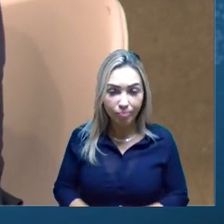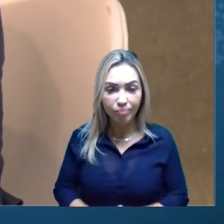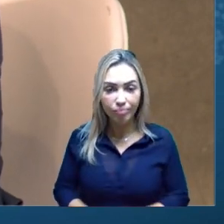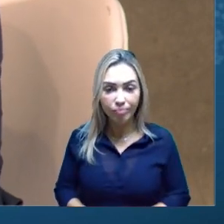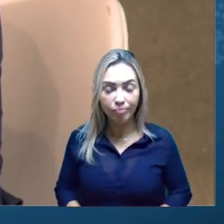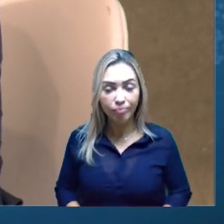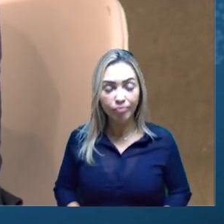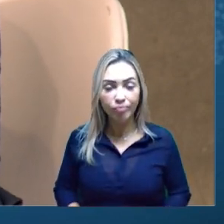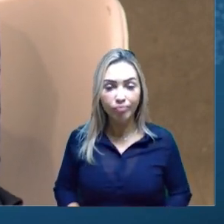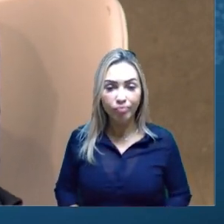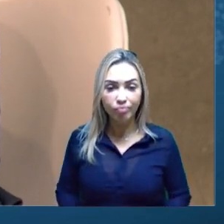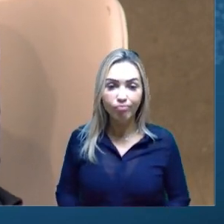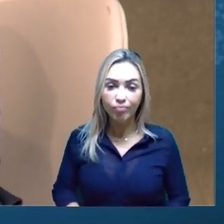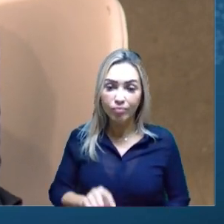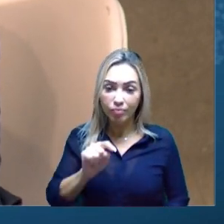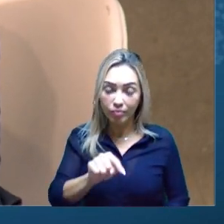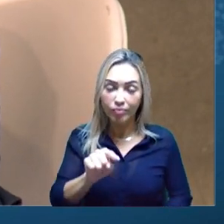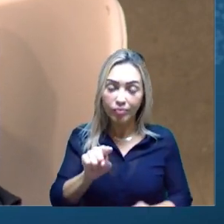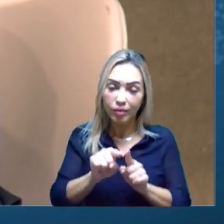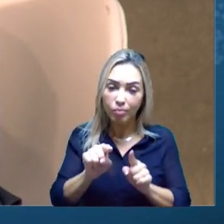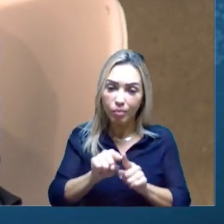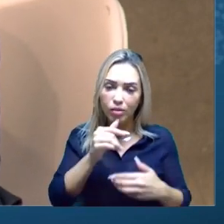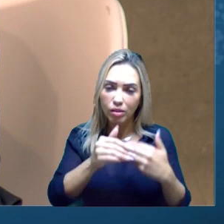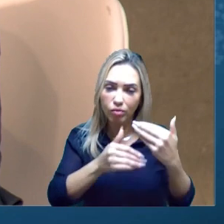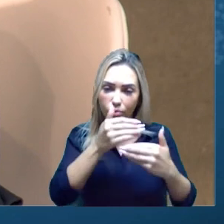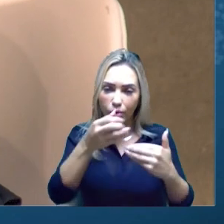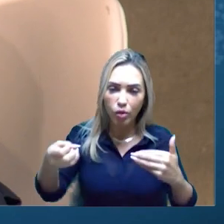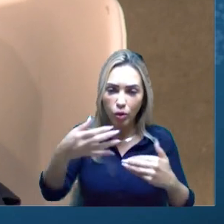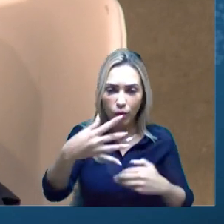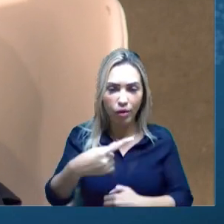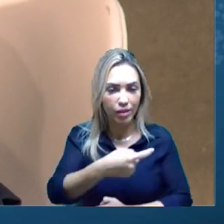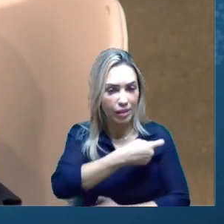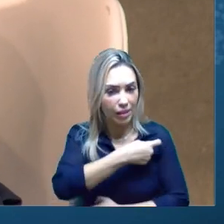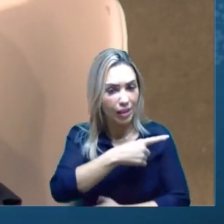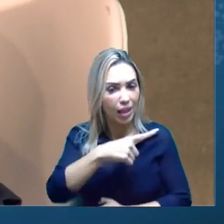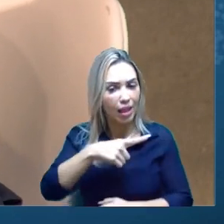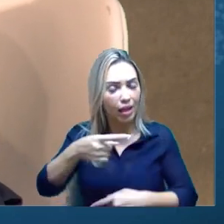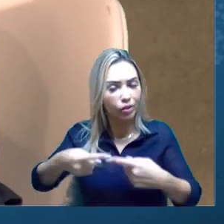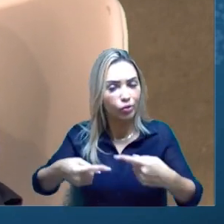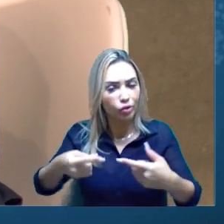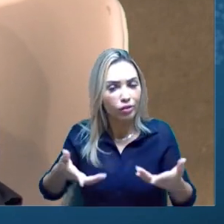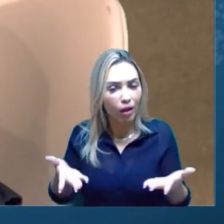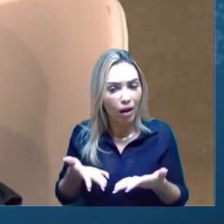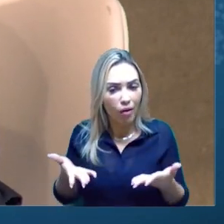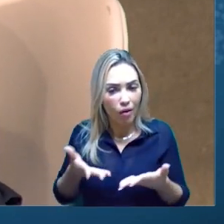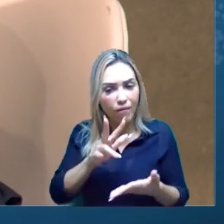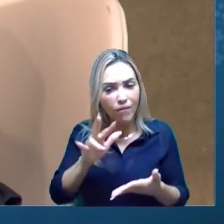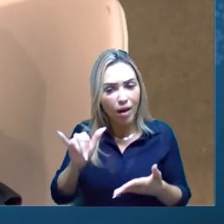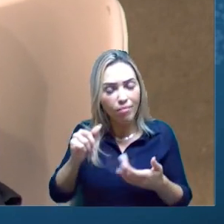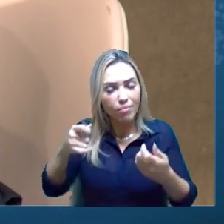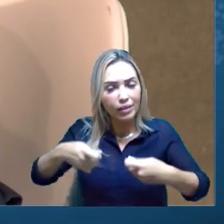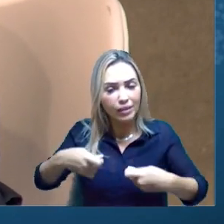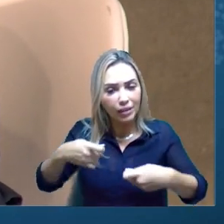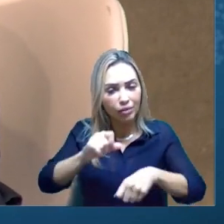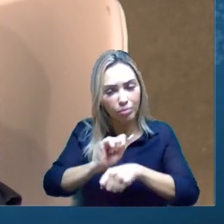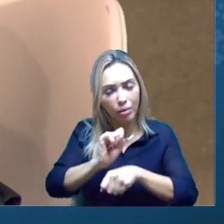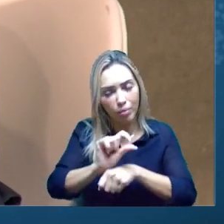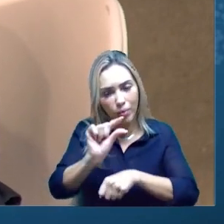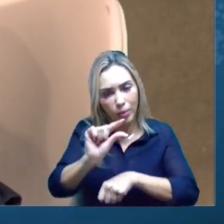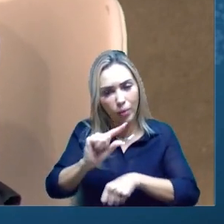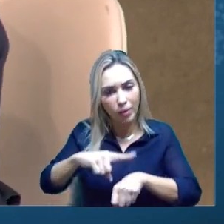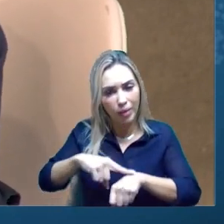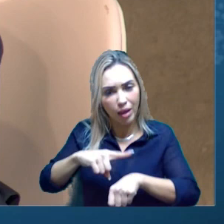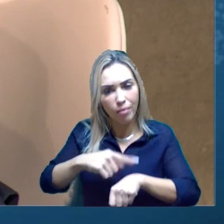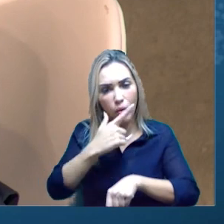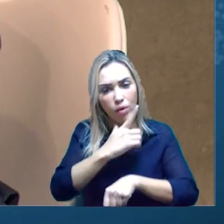Isso também está sendo, o desenvolvimento de novas vacinas está sendo discutido agora, e a gente vai precisar esperar um pouco para ver